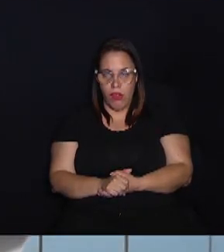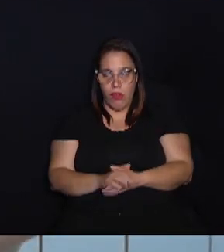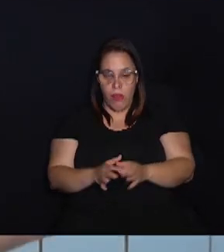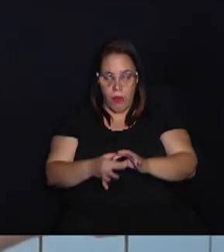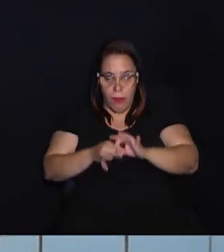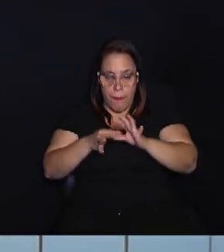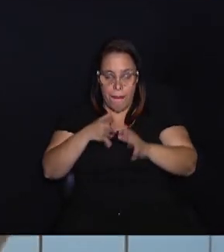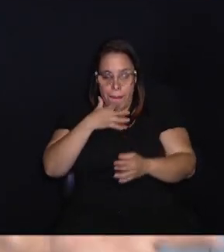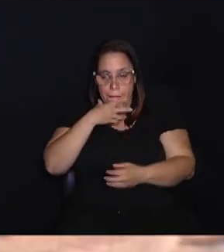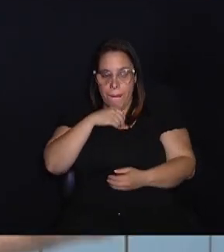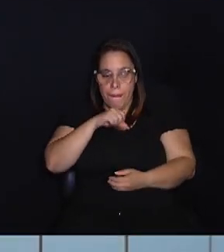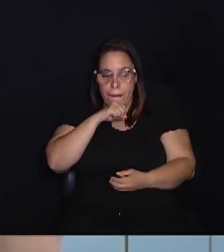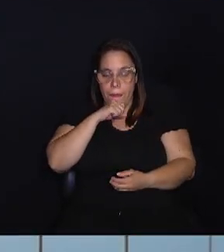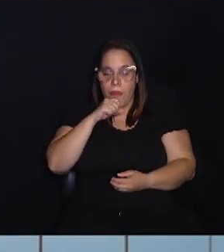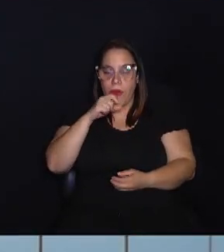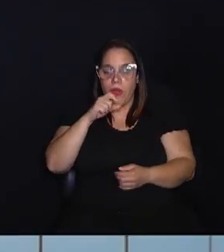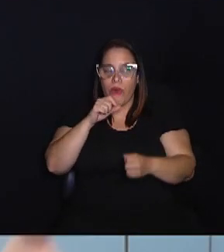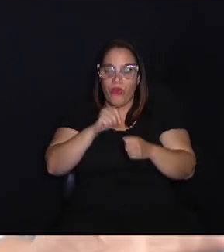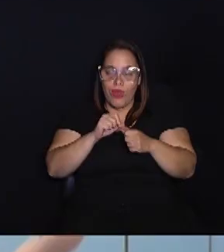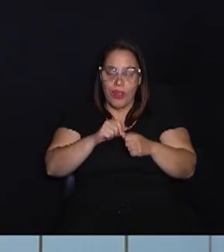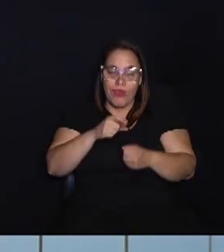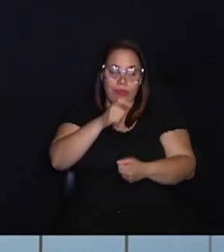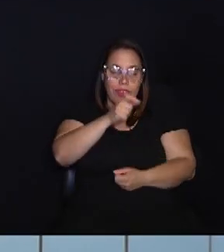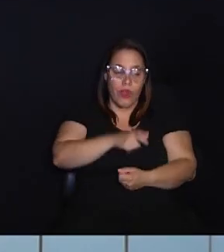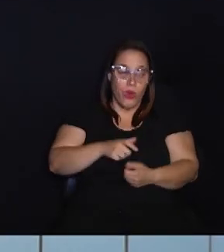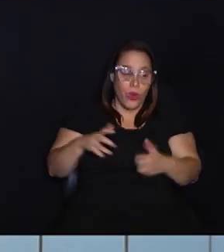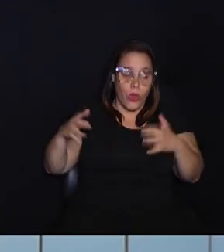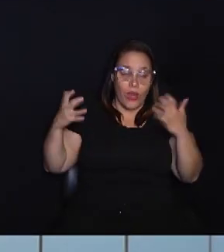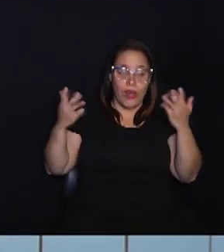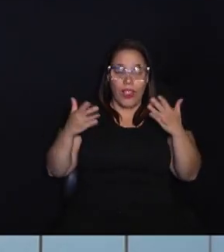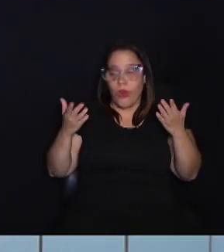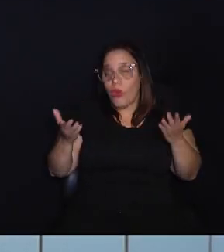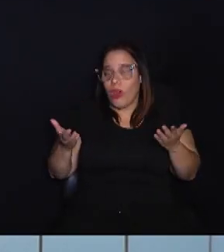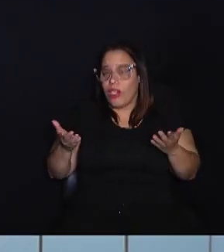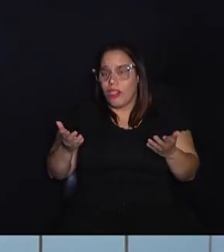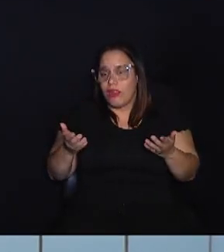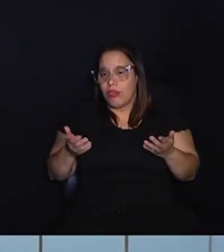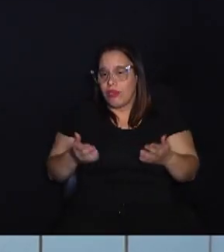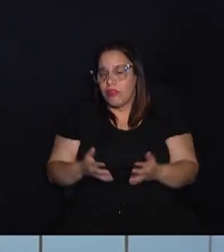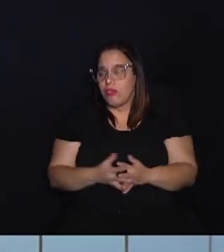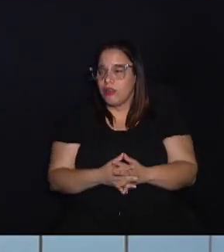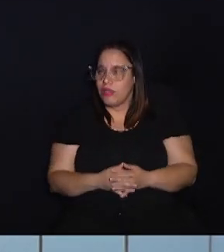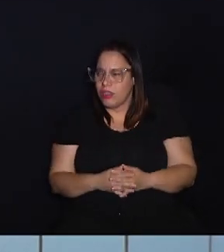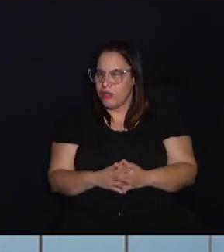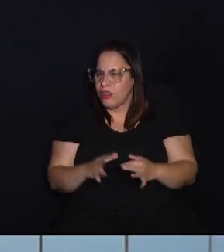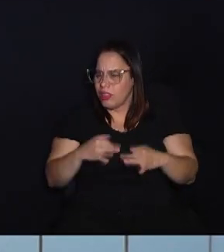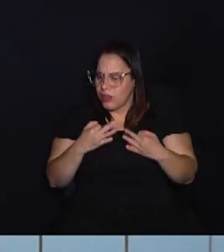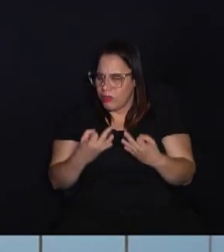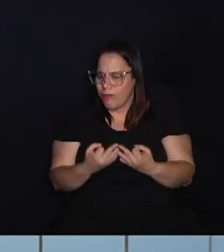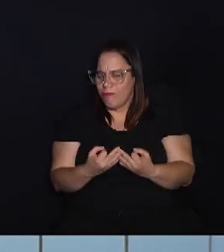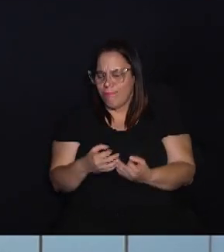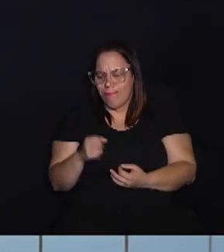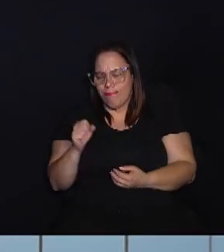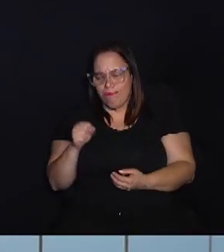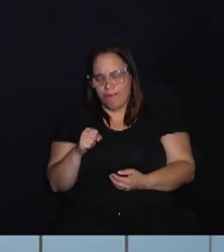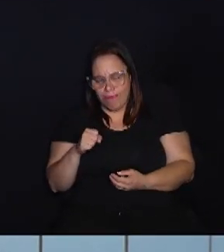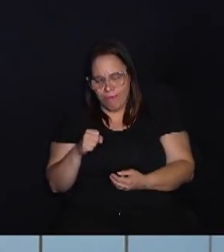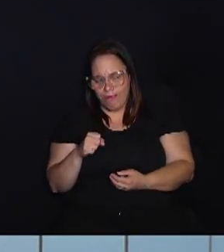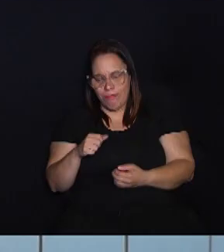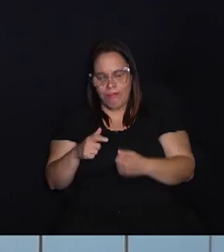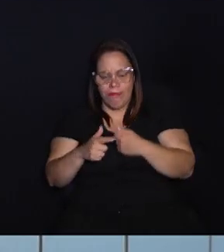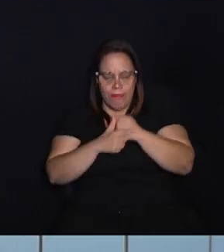chegar, pai, eu fiz tal coisa, e agora? Né? Mas assim, eu acho que a família tem que ter esse